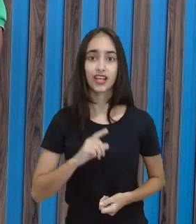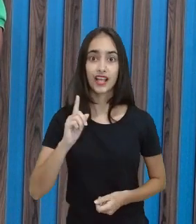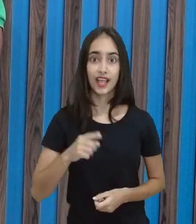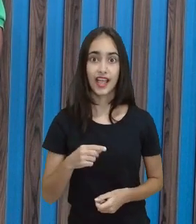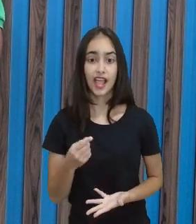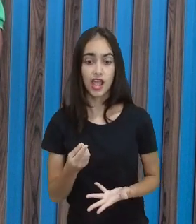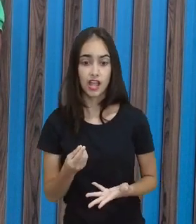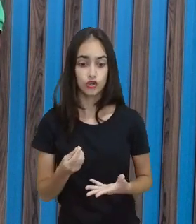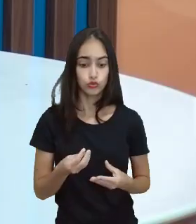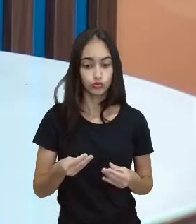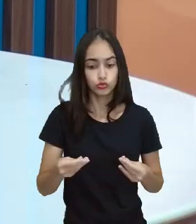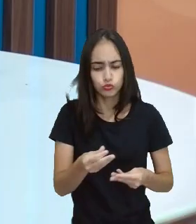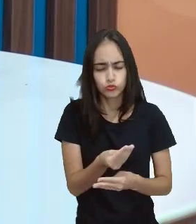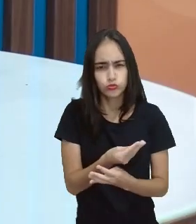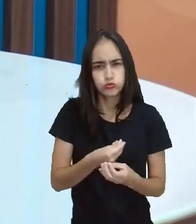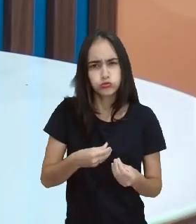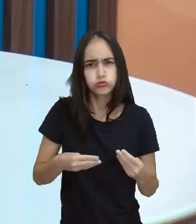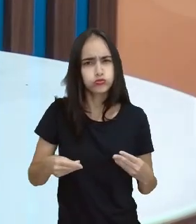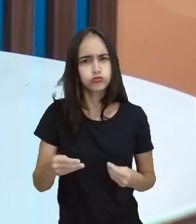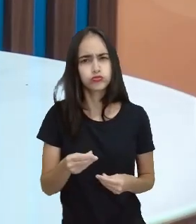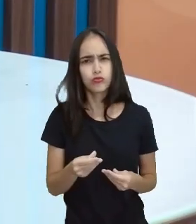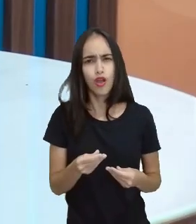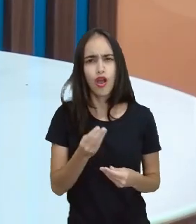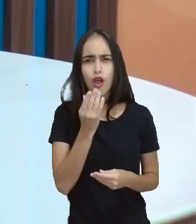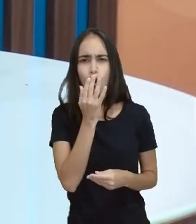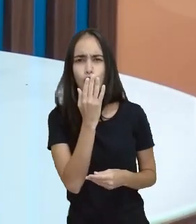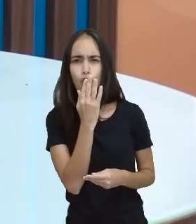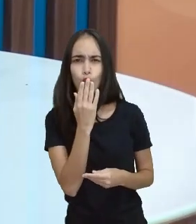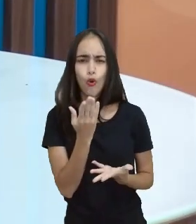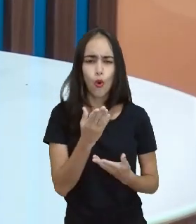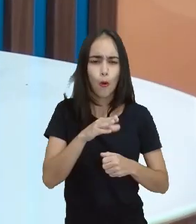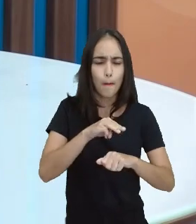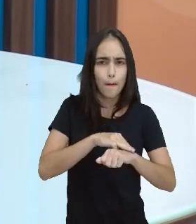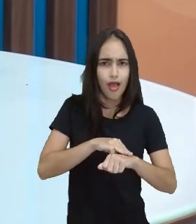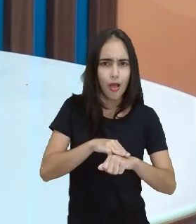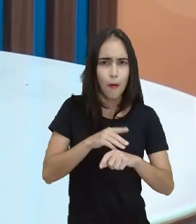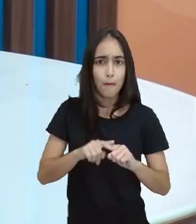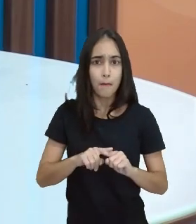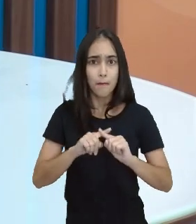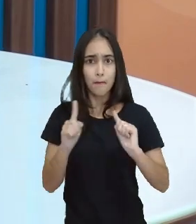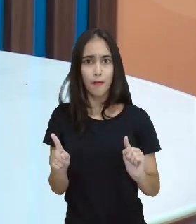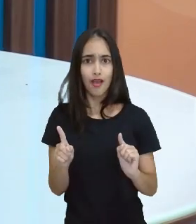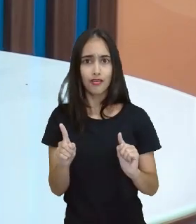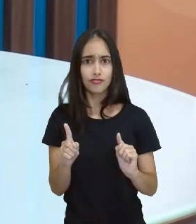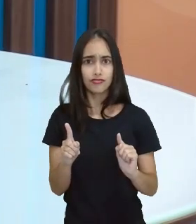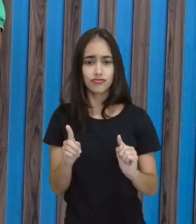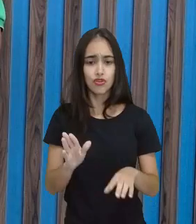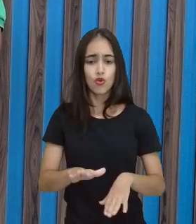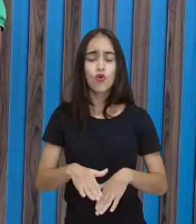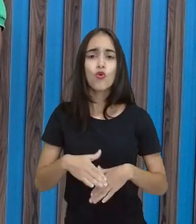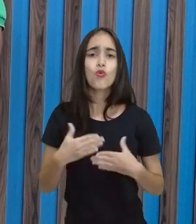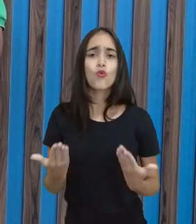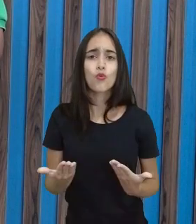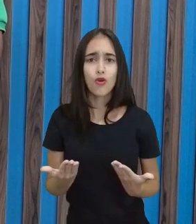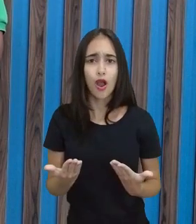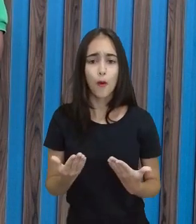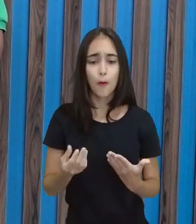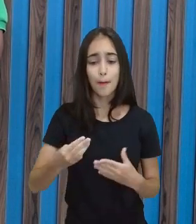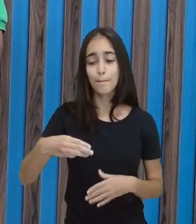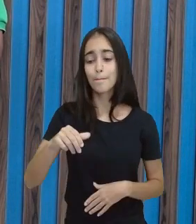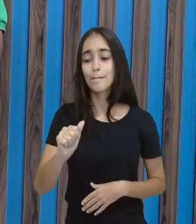material opaco, mas é feito de quê? Qual é a matéria-prima do tijolo? E de